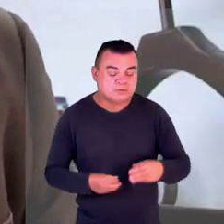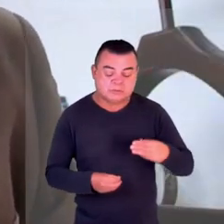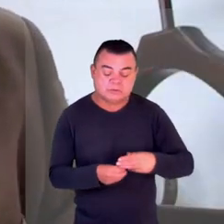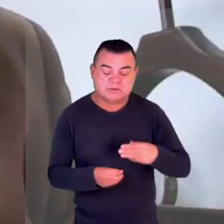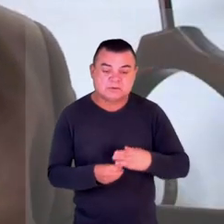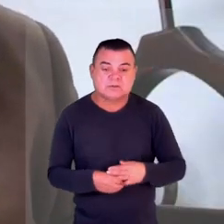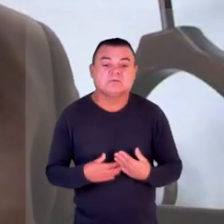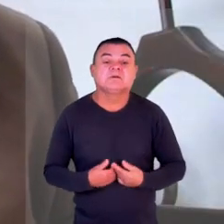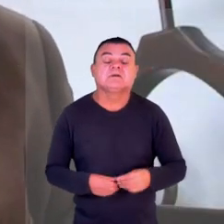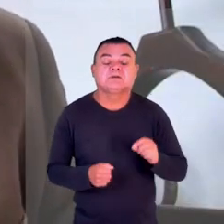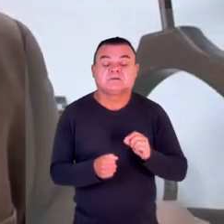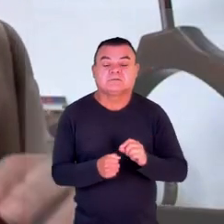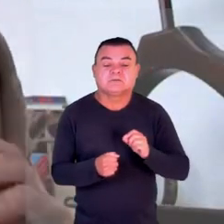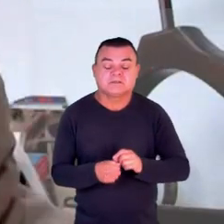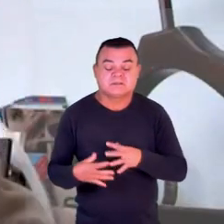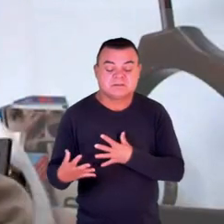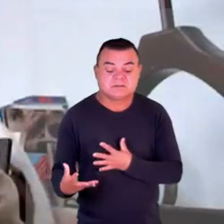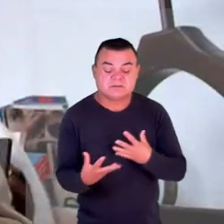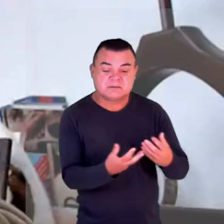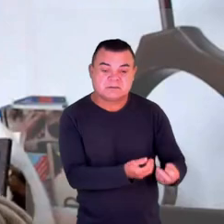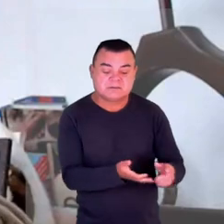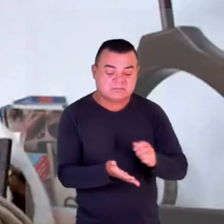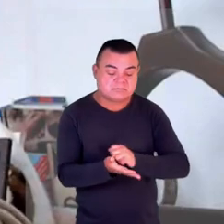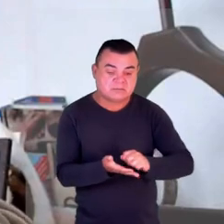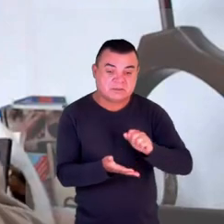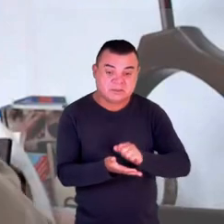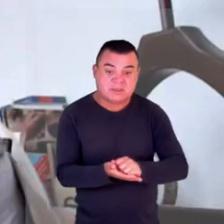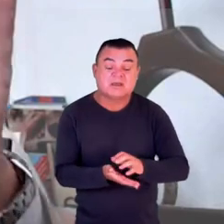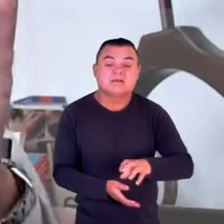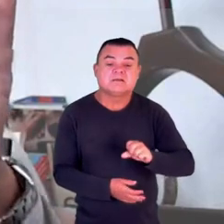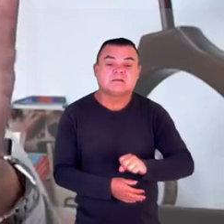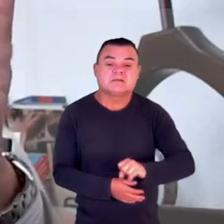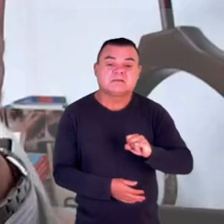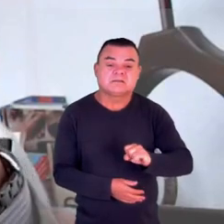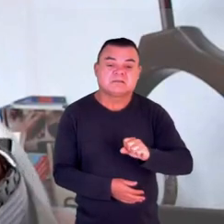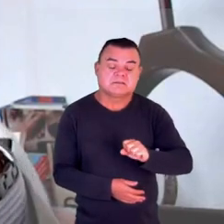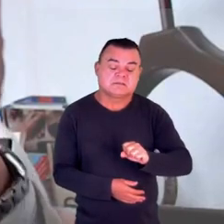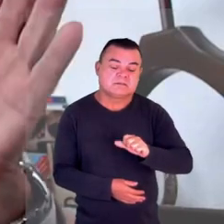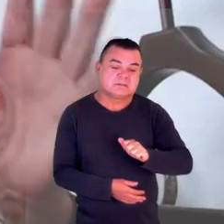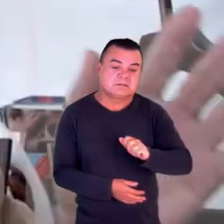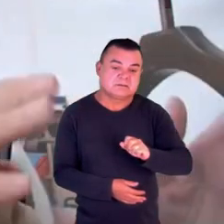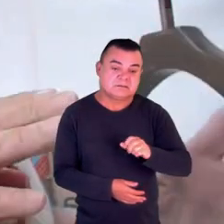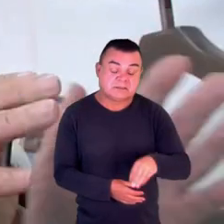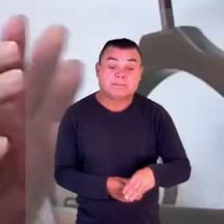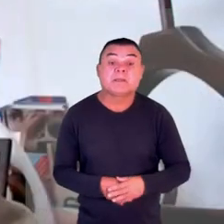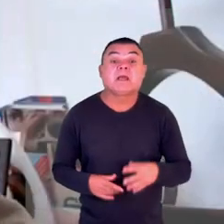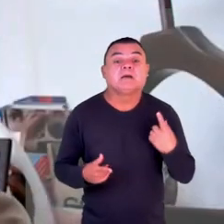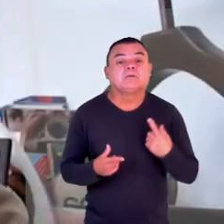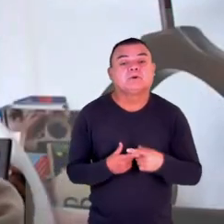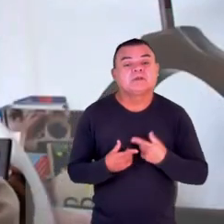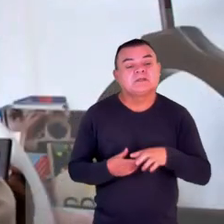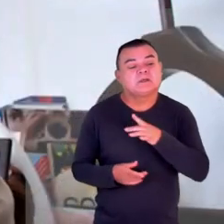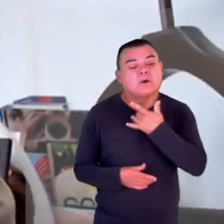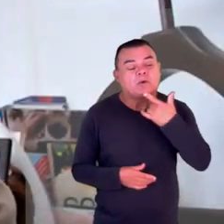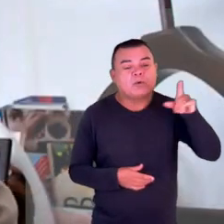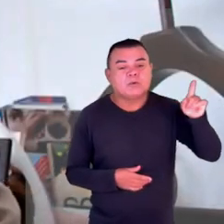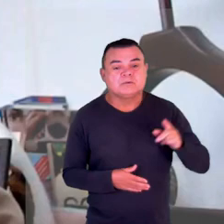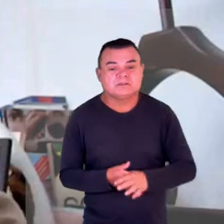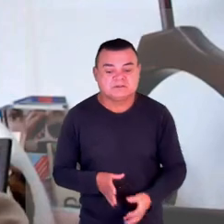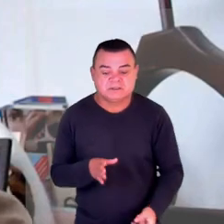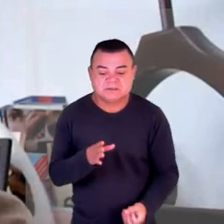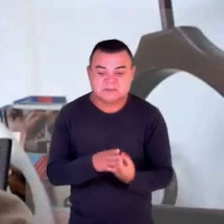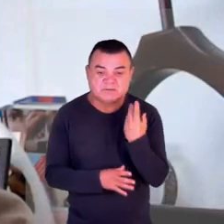a adesão ao cisão Por que que dentre outras iniciativas né dos do do